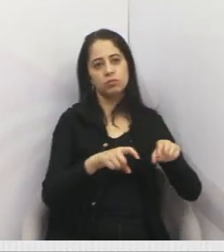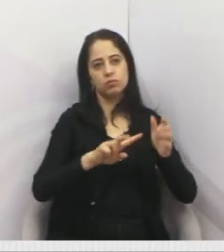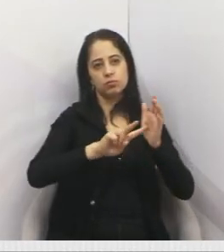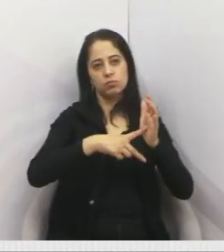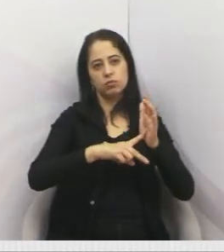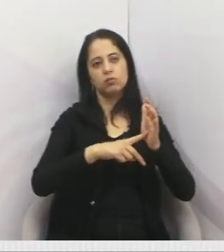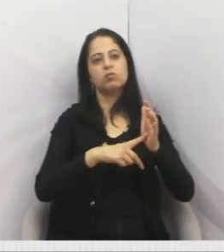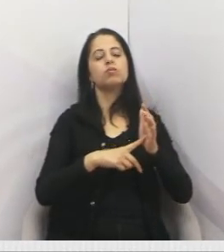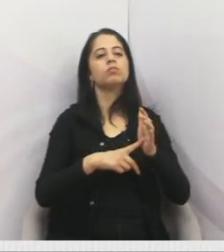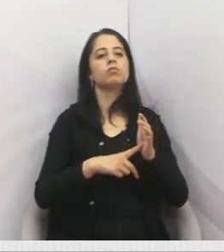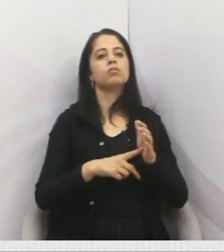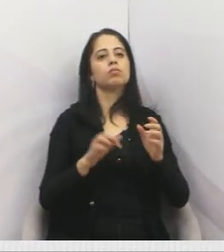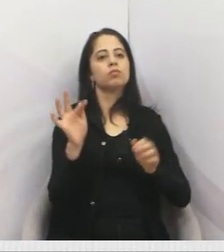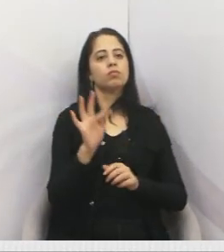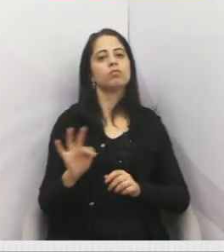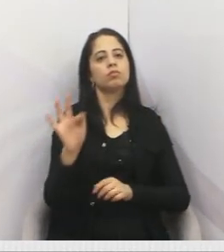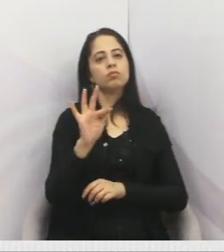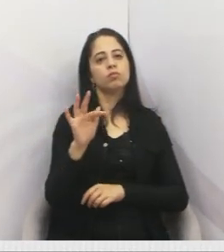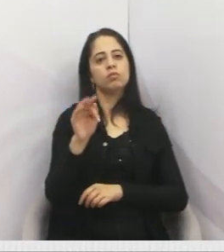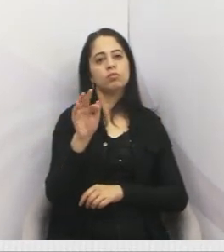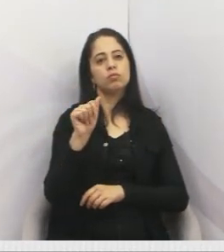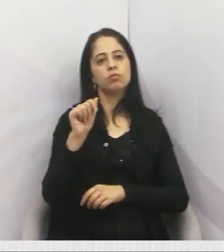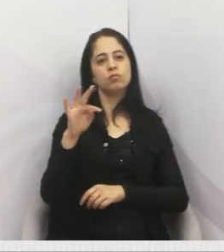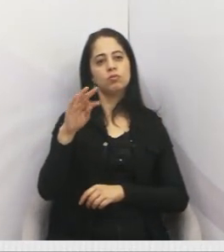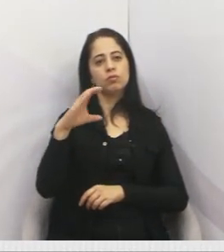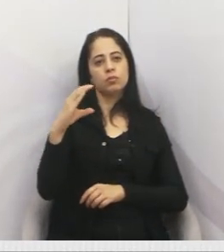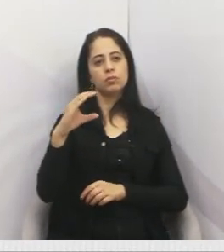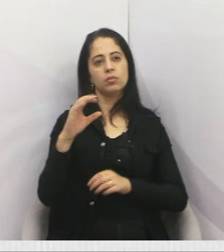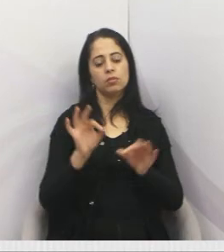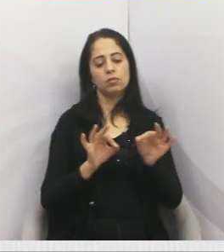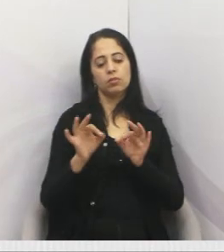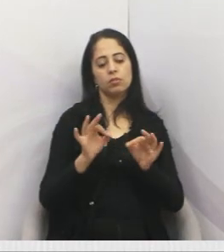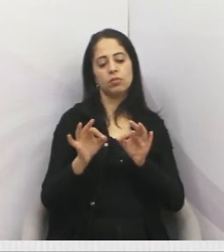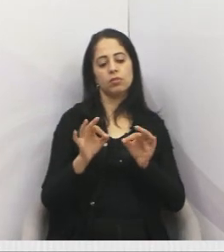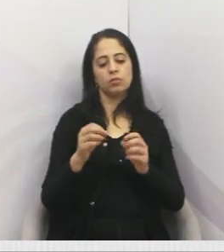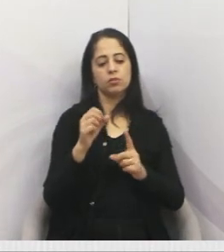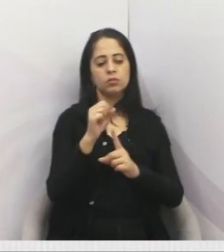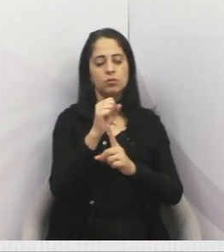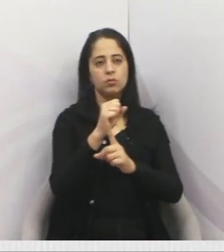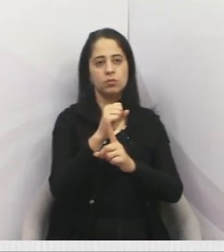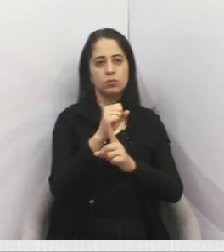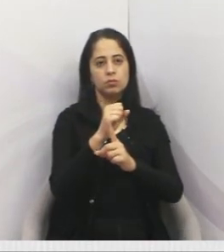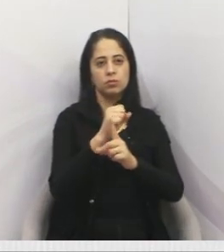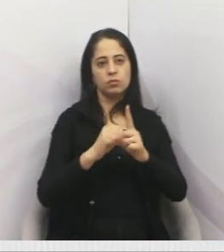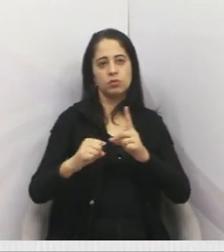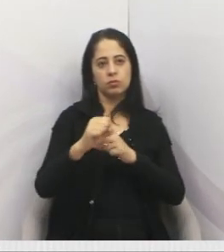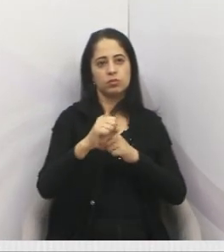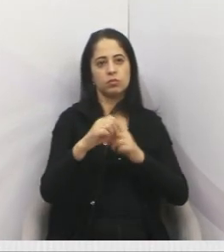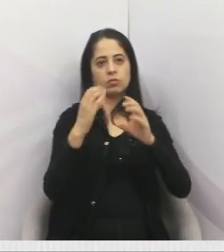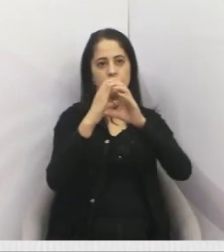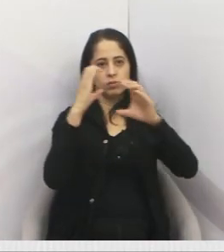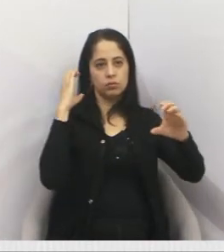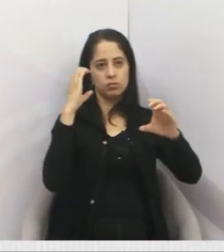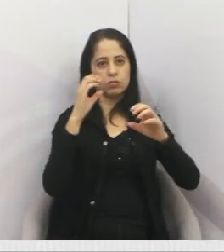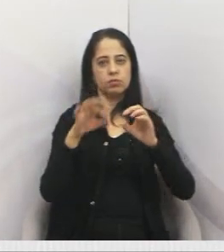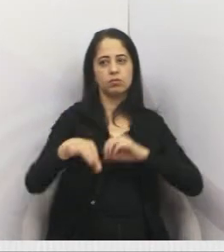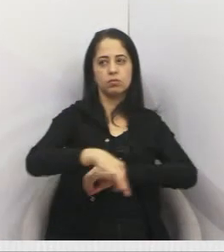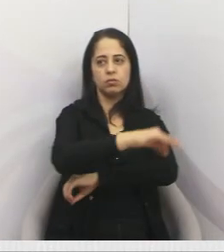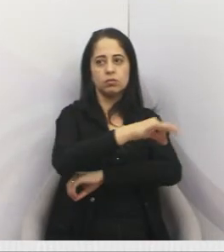Jacareí, entidades acadêmicas FATEC e organização da sociedade civil, Associação dos Engenheiros e Arquitetos.